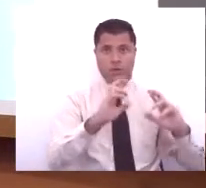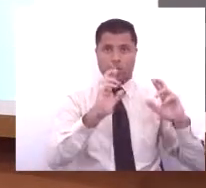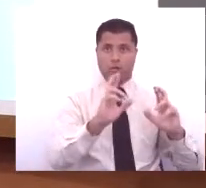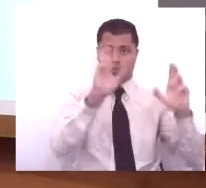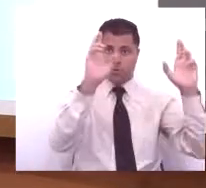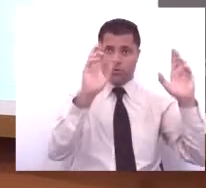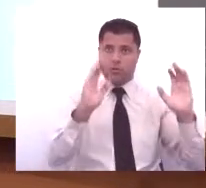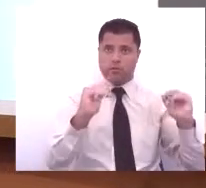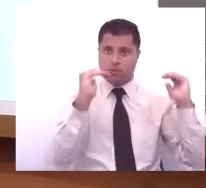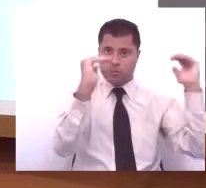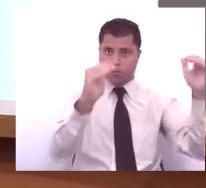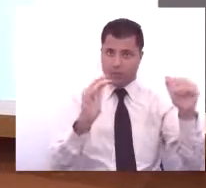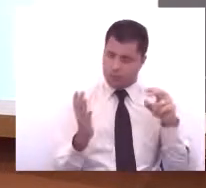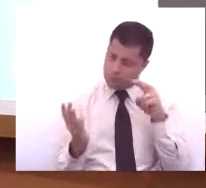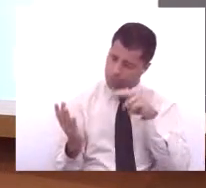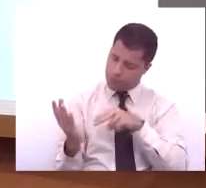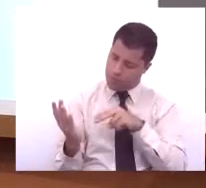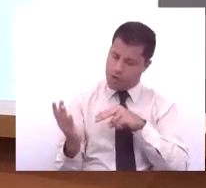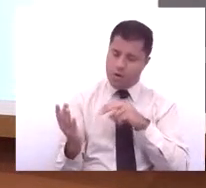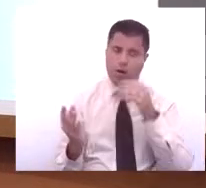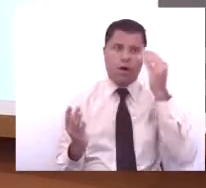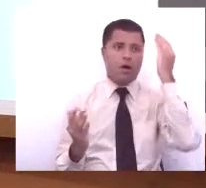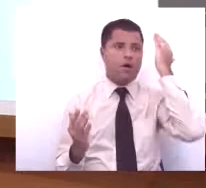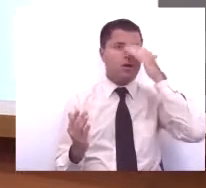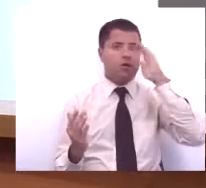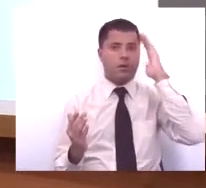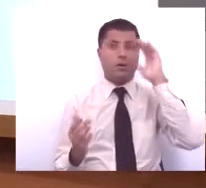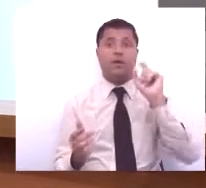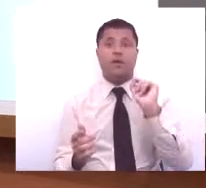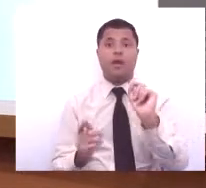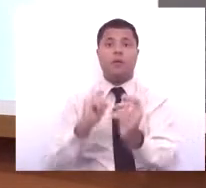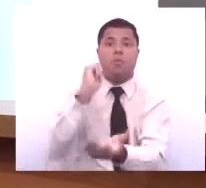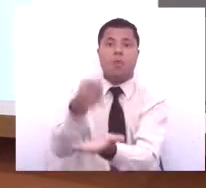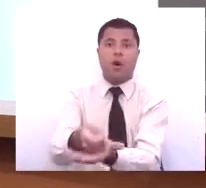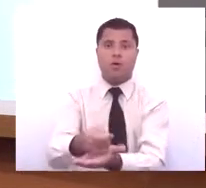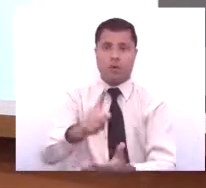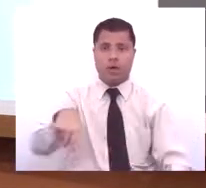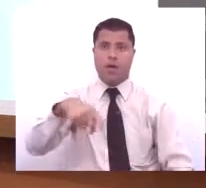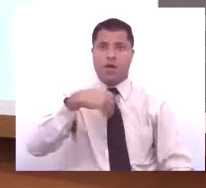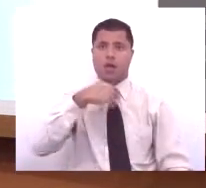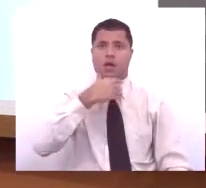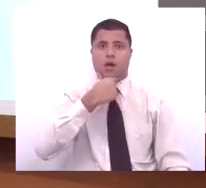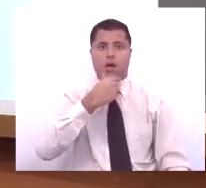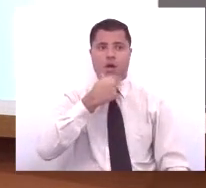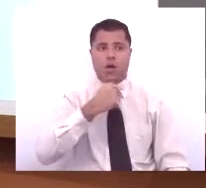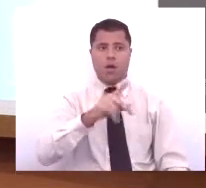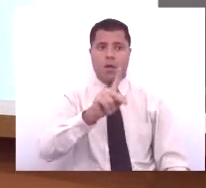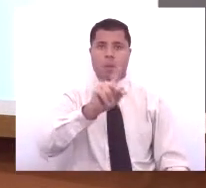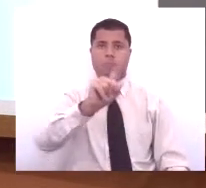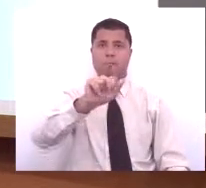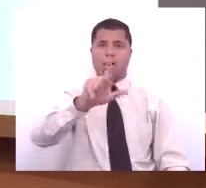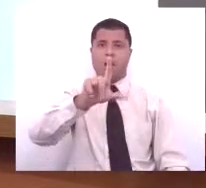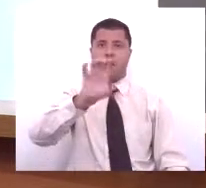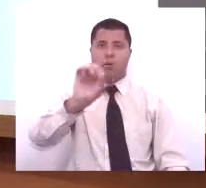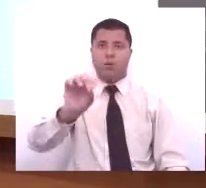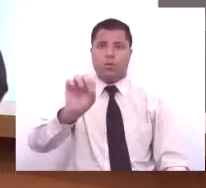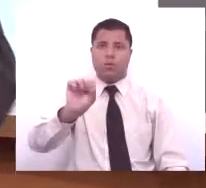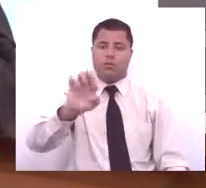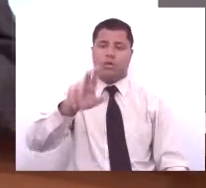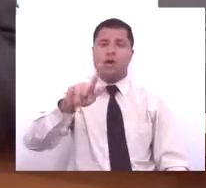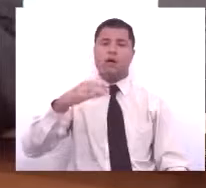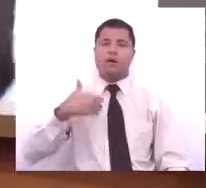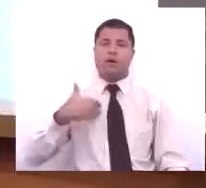o juiz entendeu que quem pagou as verbas foi o Paulo Sérgio, não eu, disse Alan Neto ao Diário